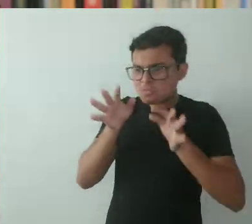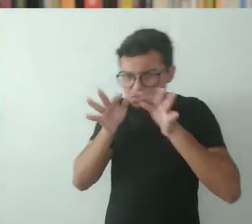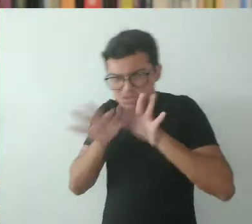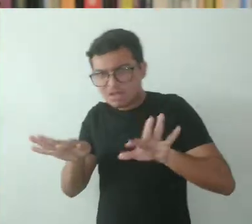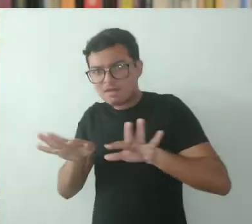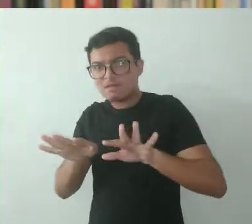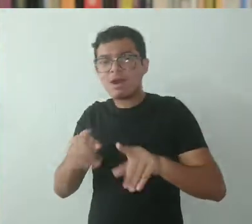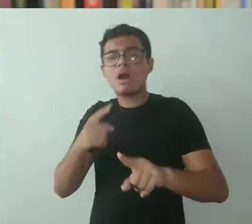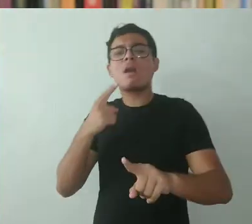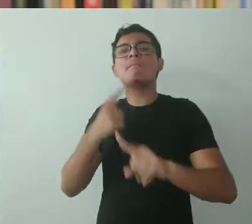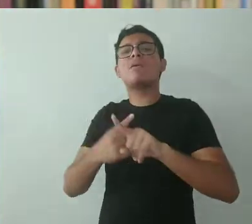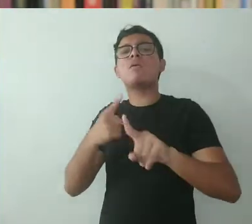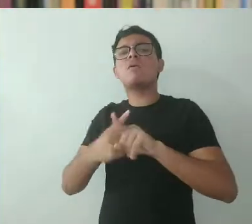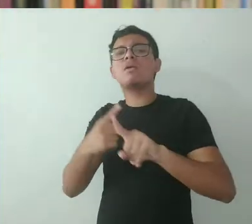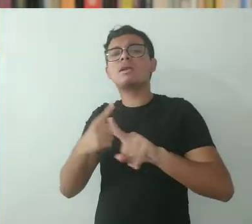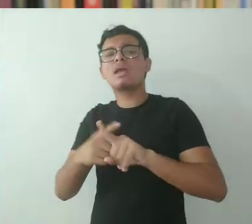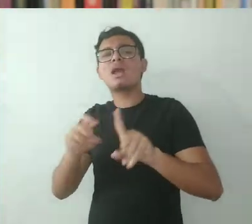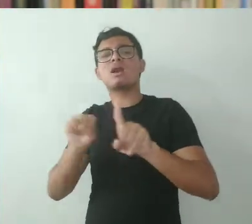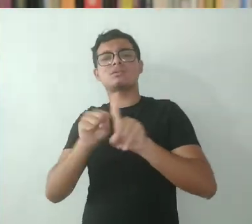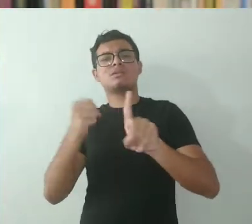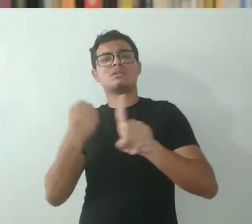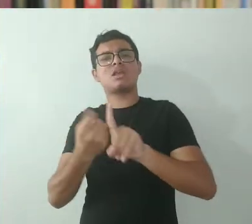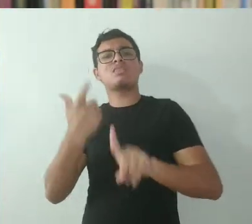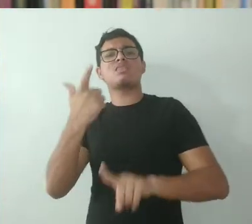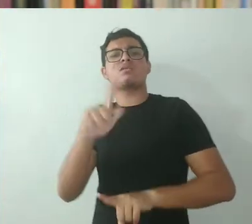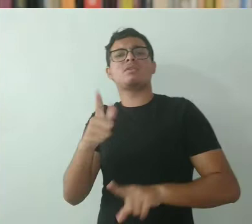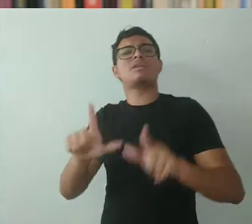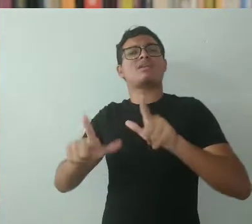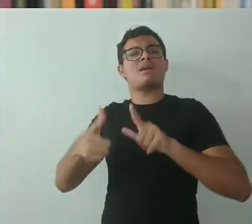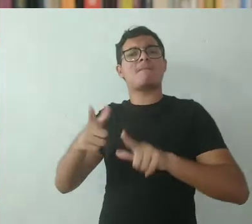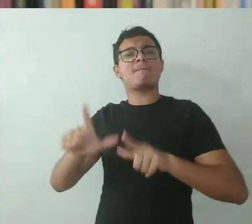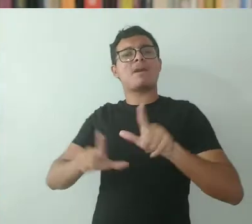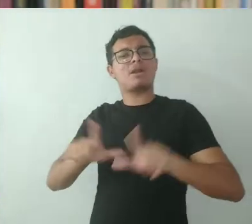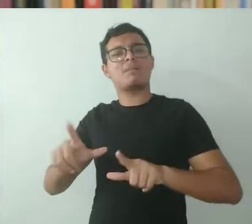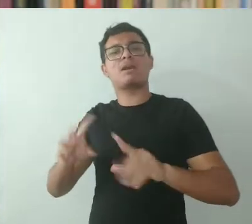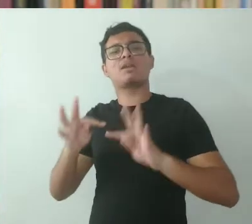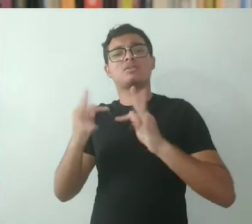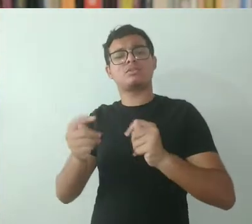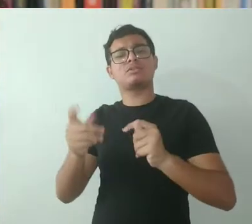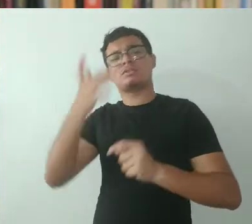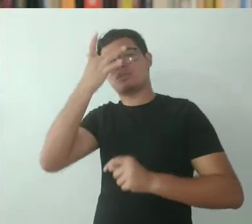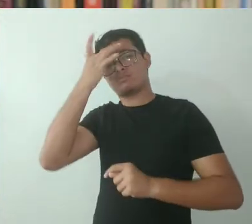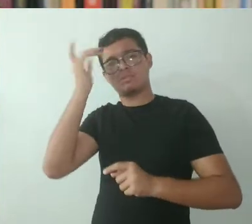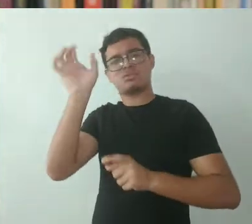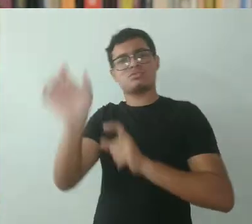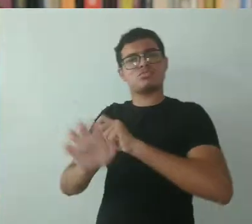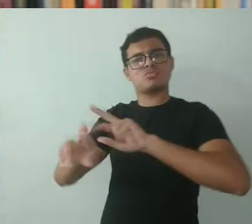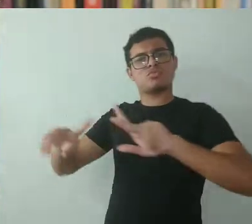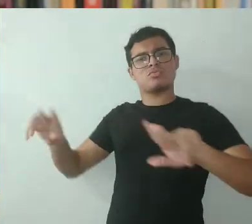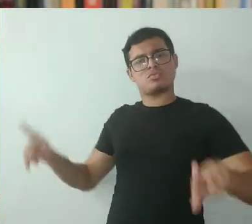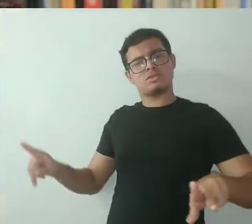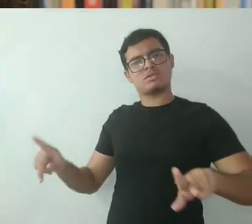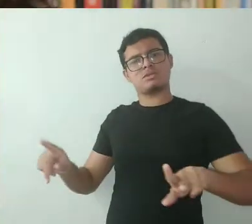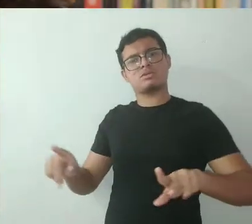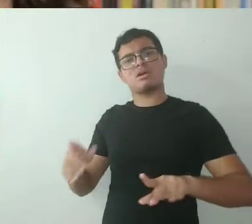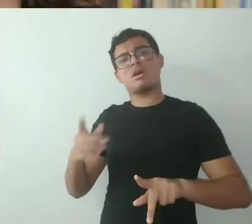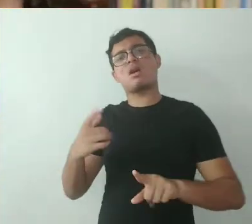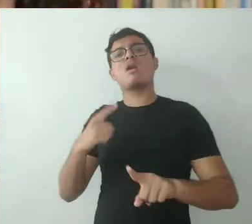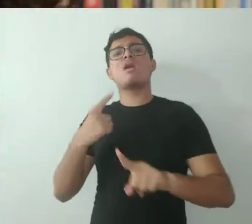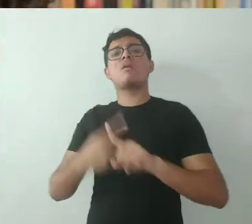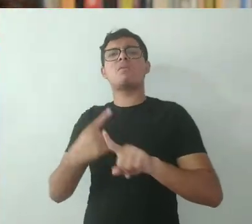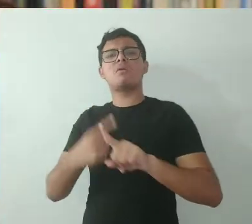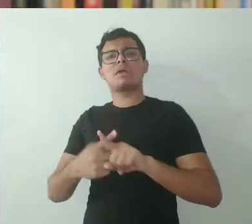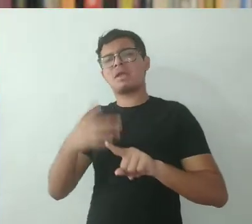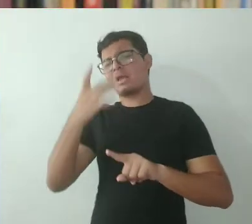que a sociedade não tem empregos para todas as pessoas? Por que a afirmação de que as pessoas não